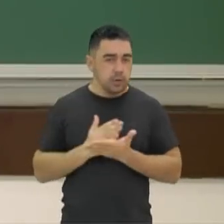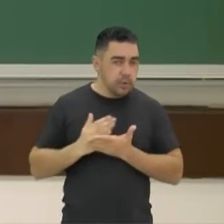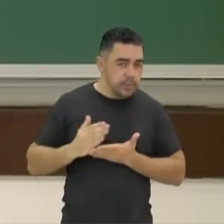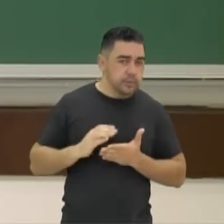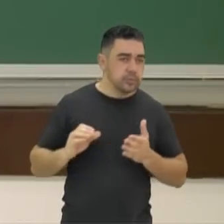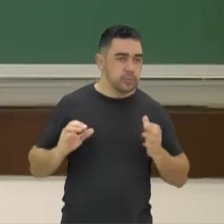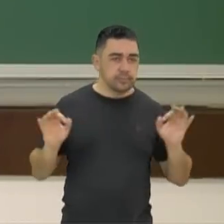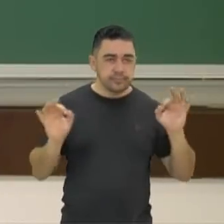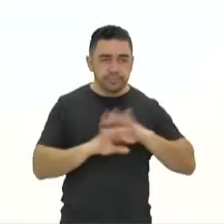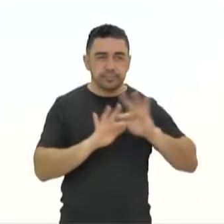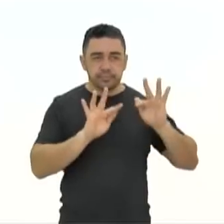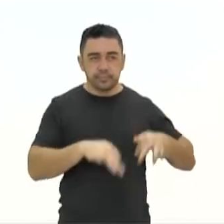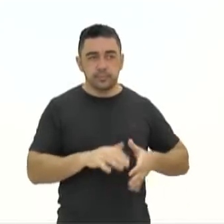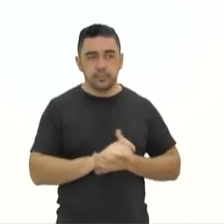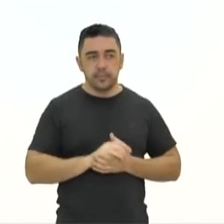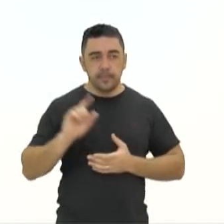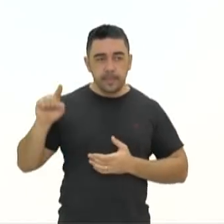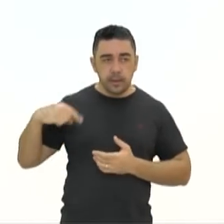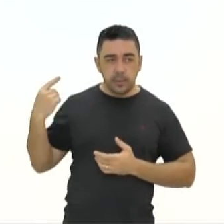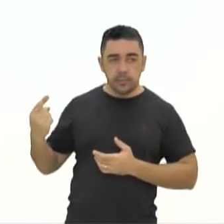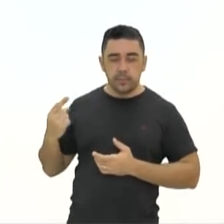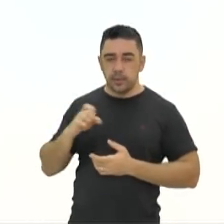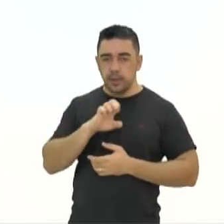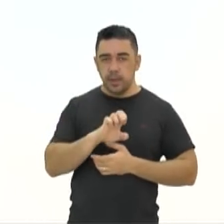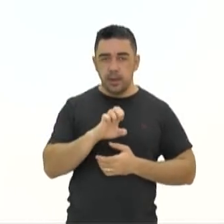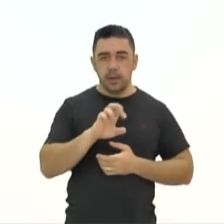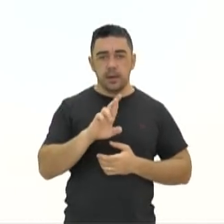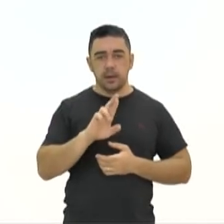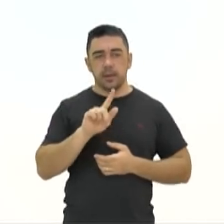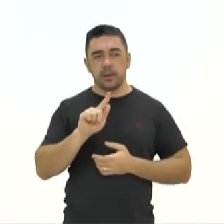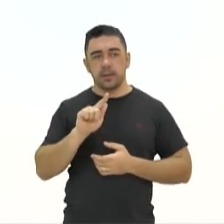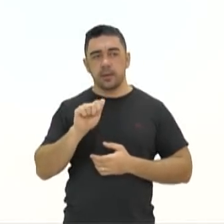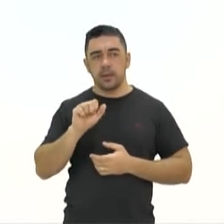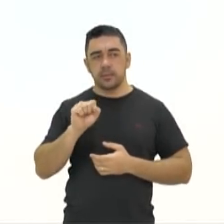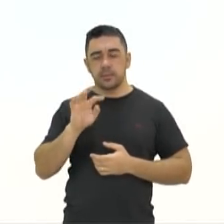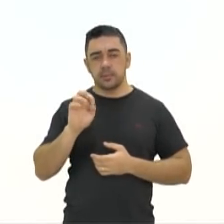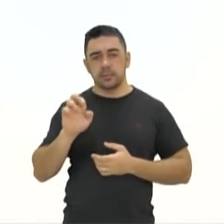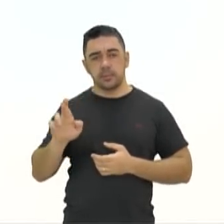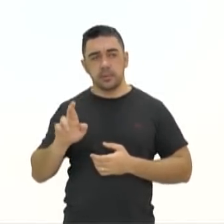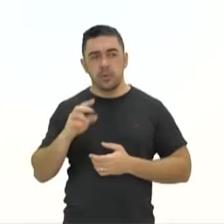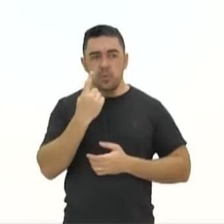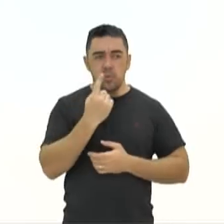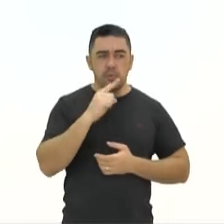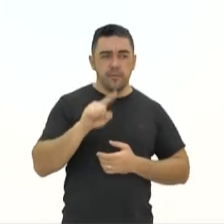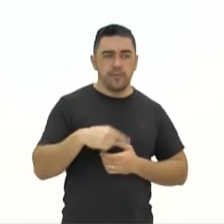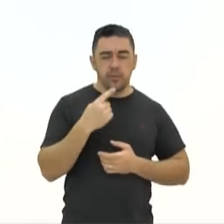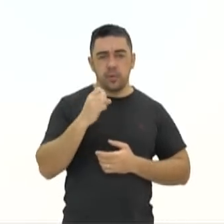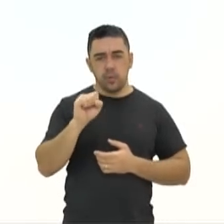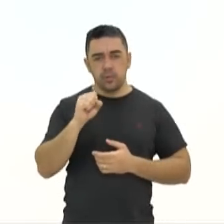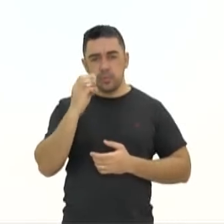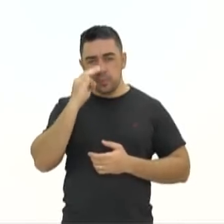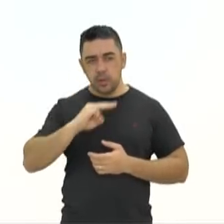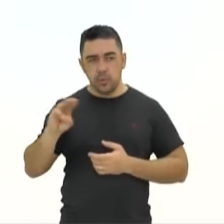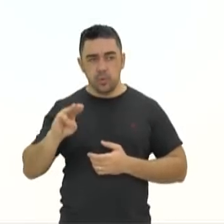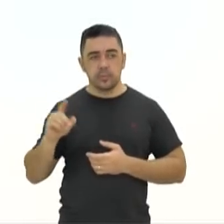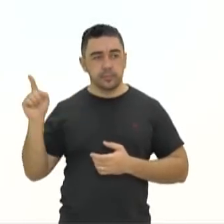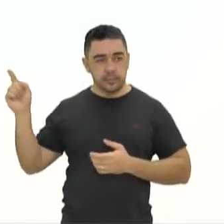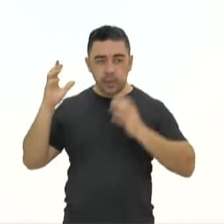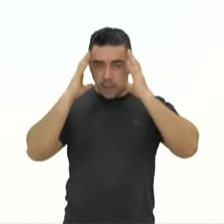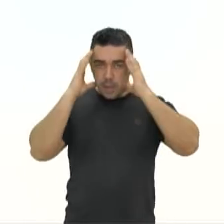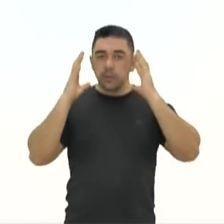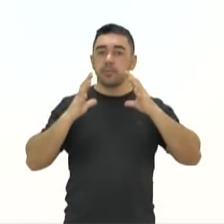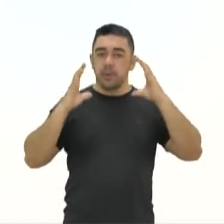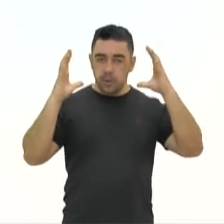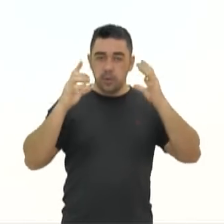aqui. Depois aqui teve o Homo ergaster, 1,8 milhões de anos atrás ali. Volume craniano bem